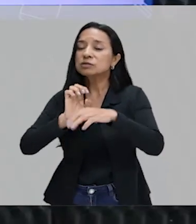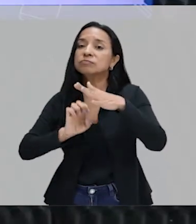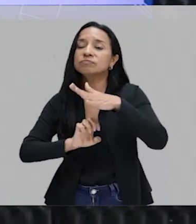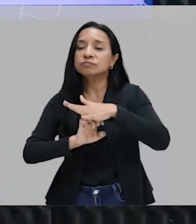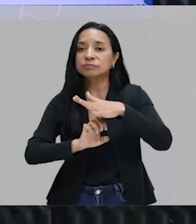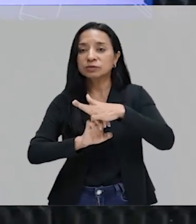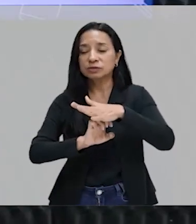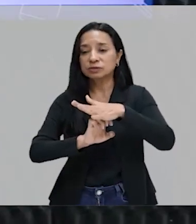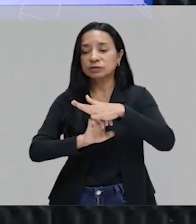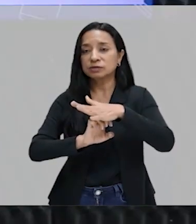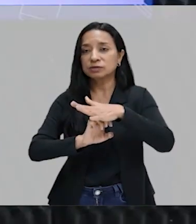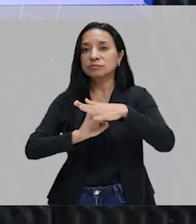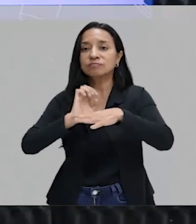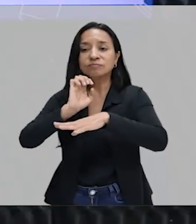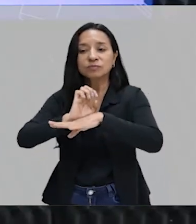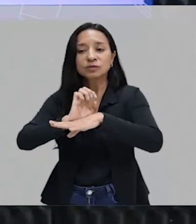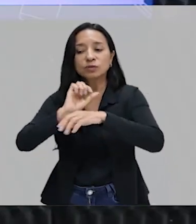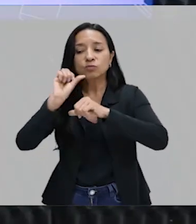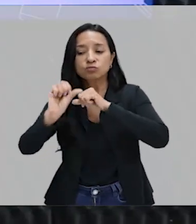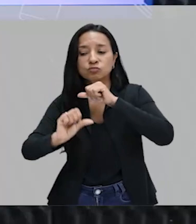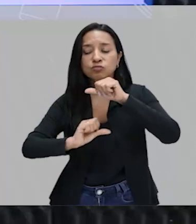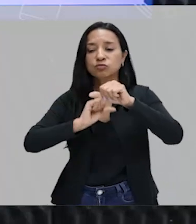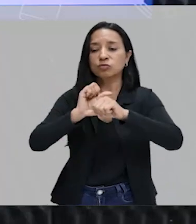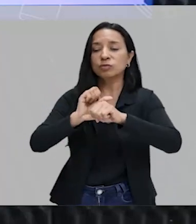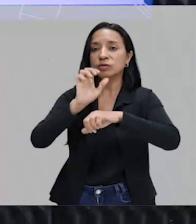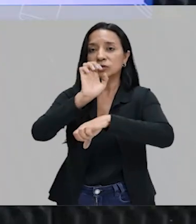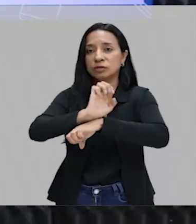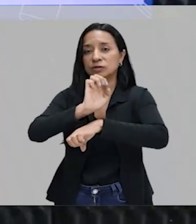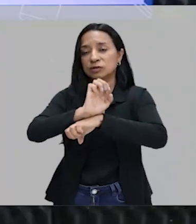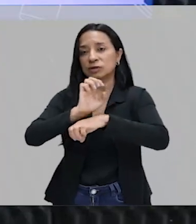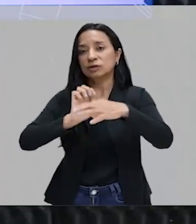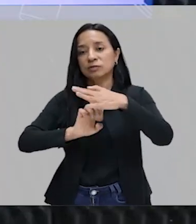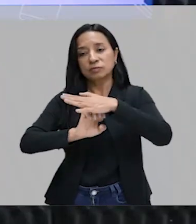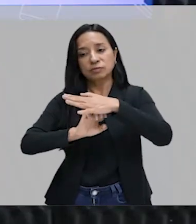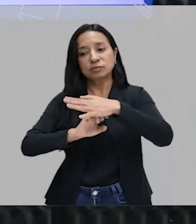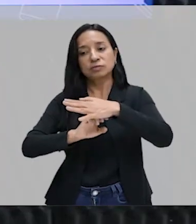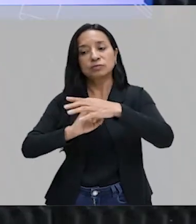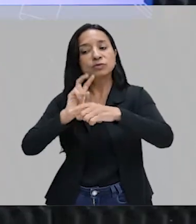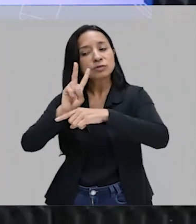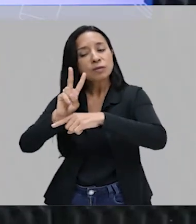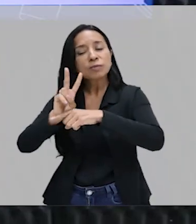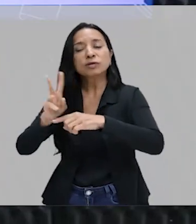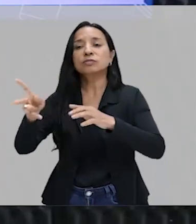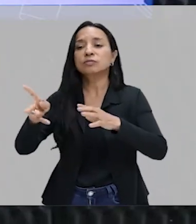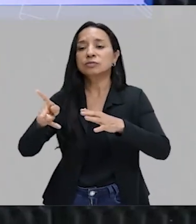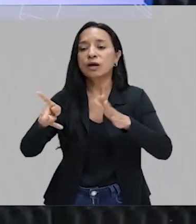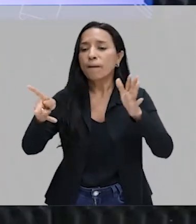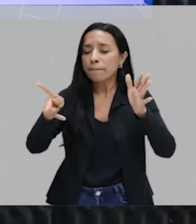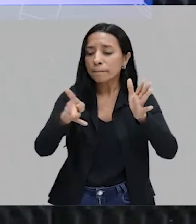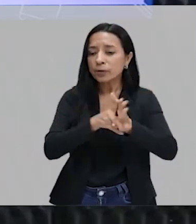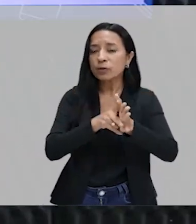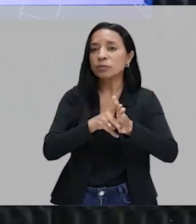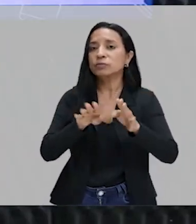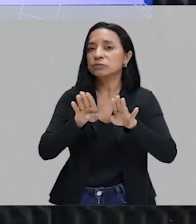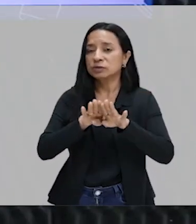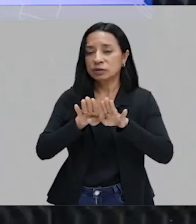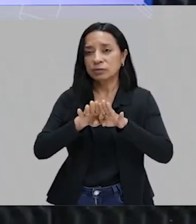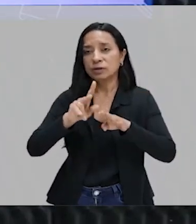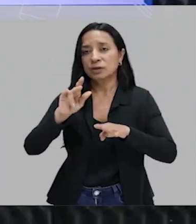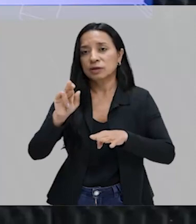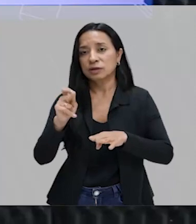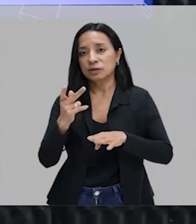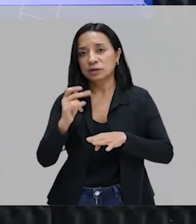né? Estatizando empresas de empréstimos pessoais e hipotecas. Então, o Estado fazendo